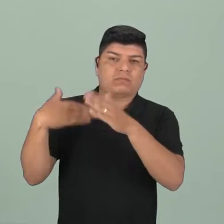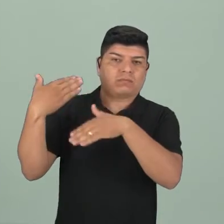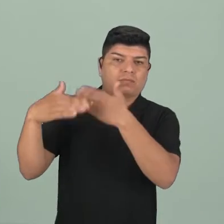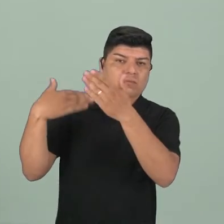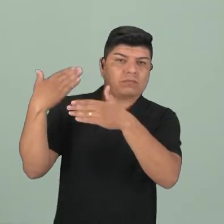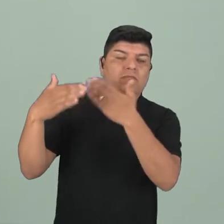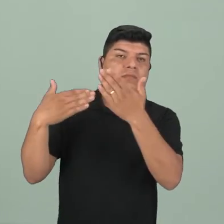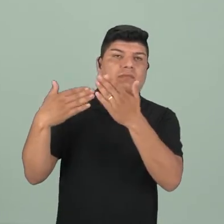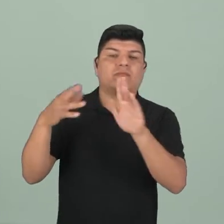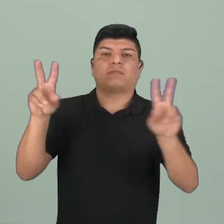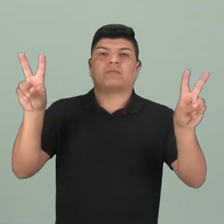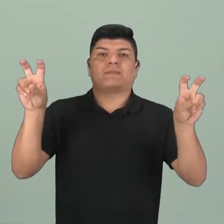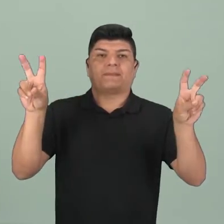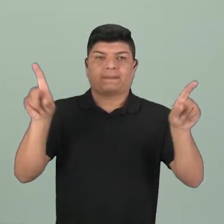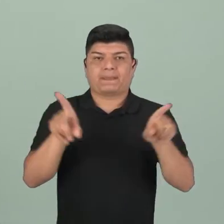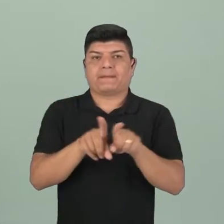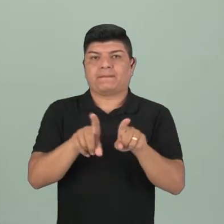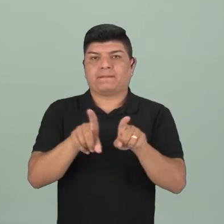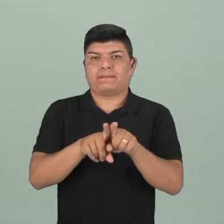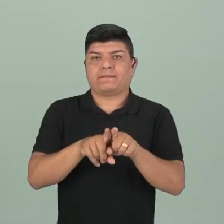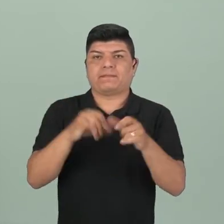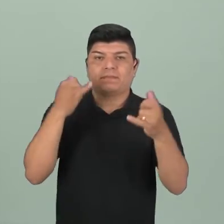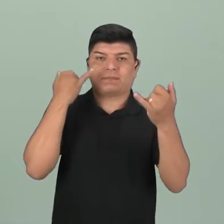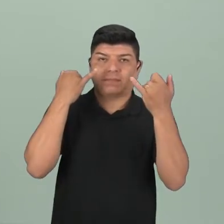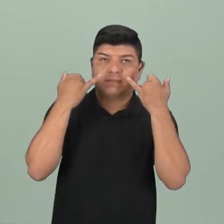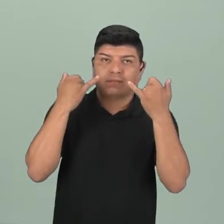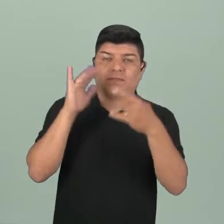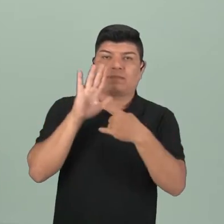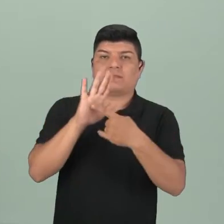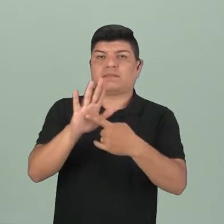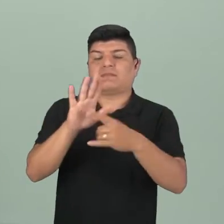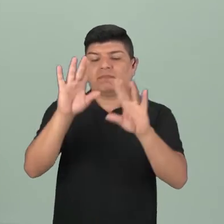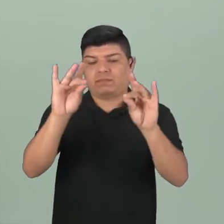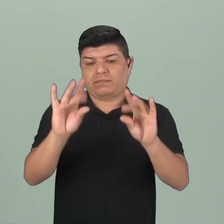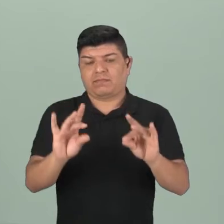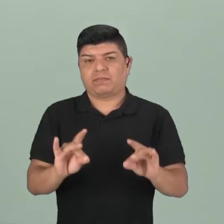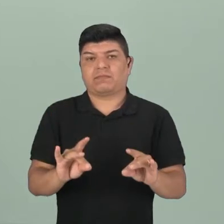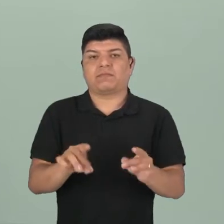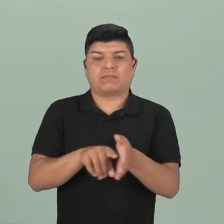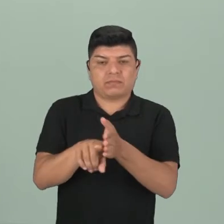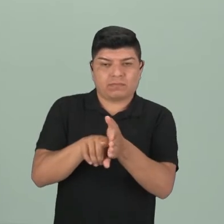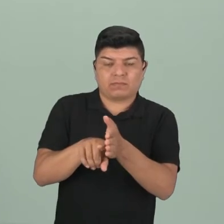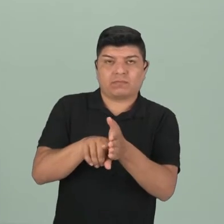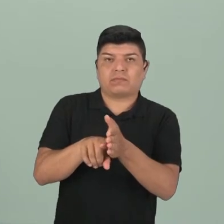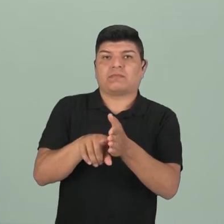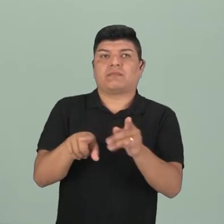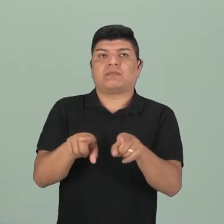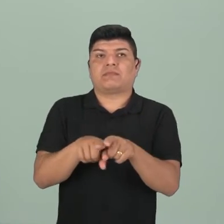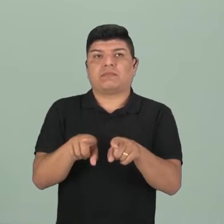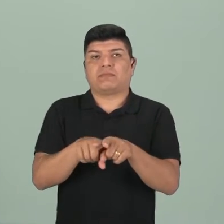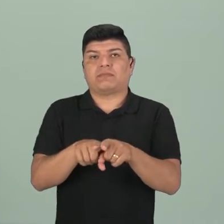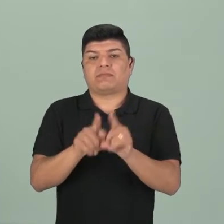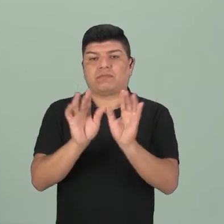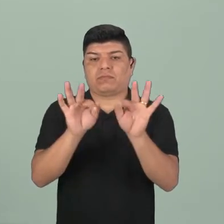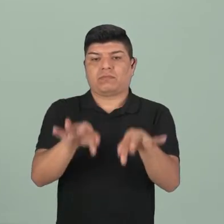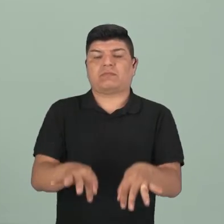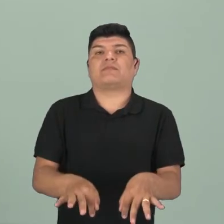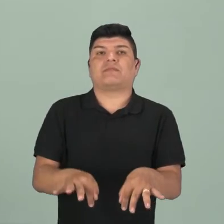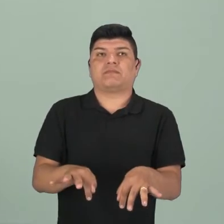desenvolvimento, desenvolve esse tema, né? Sustenta a informação, apresenta dados, estatísticas e, enfim. Na